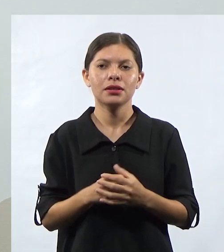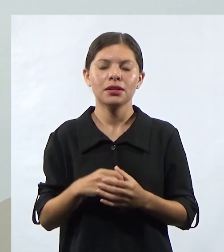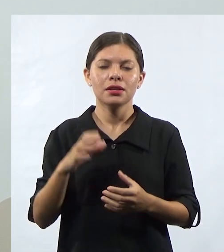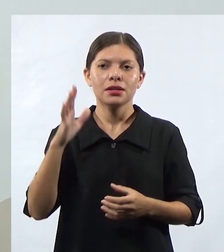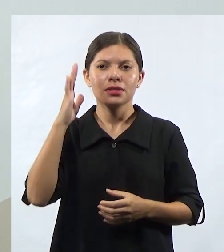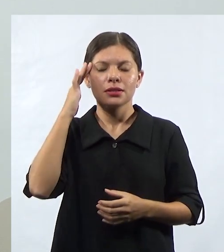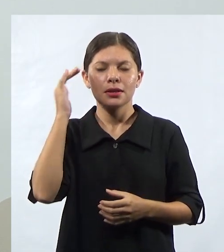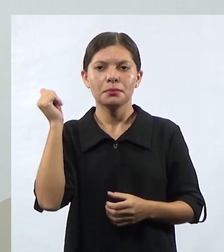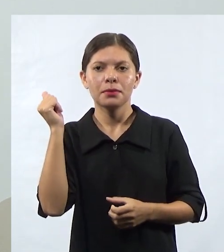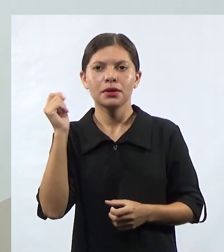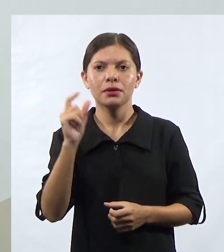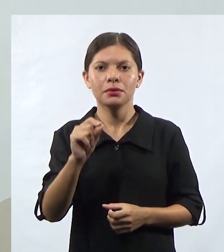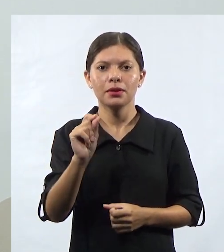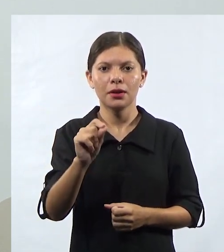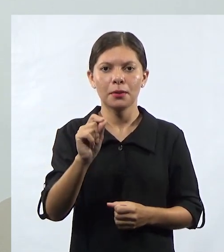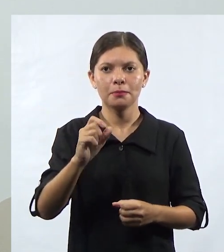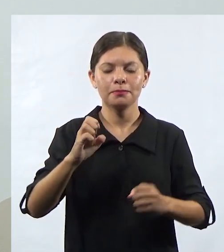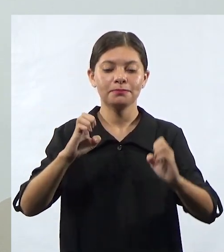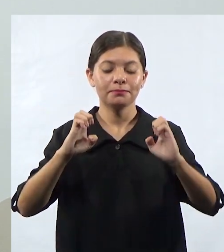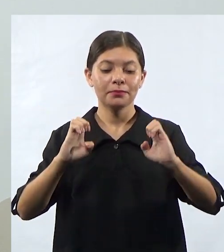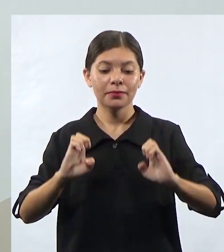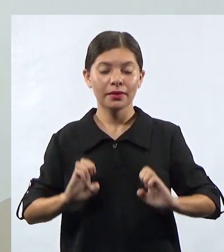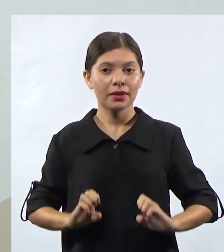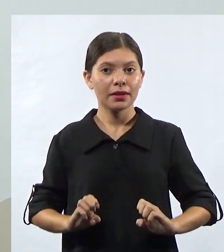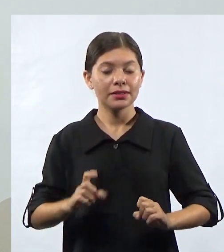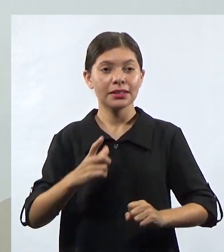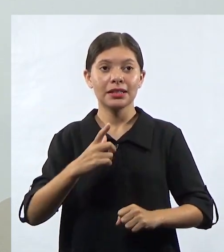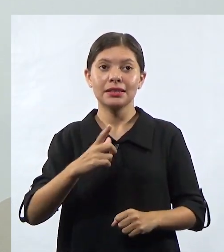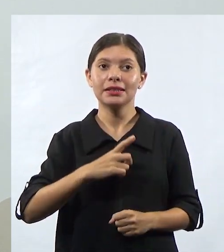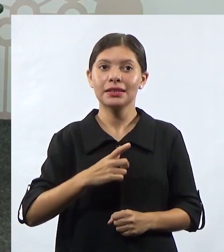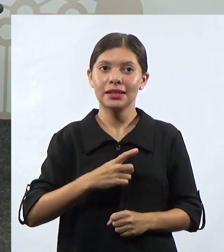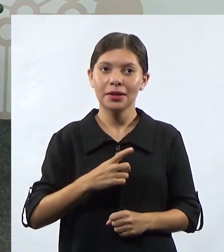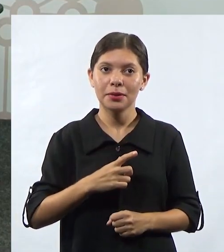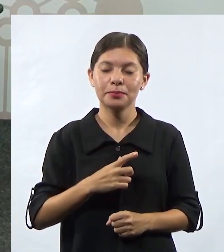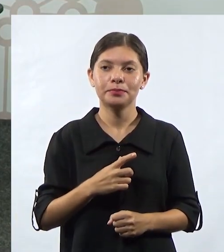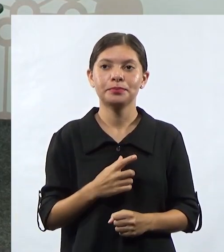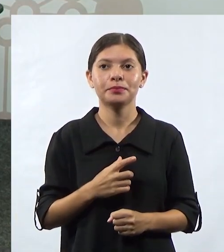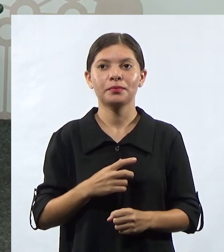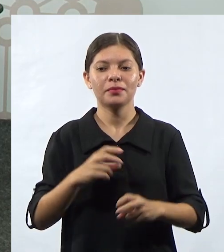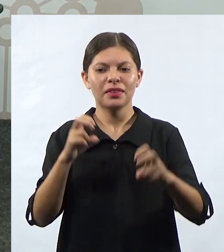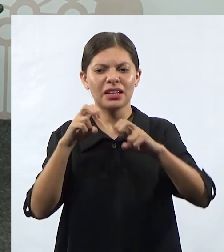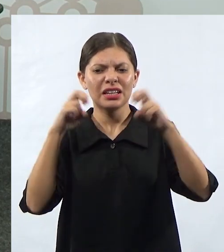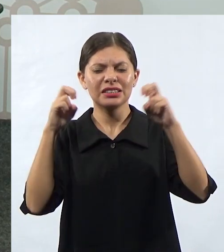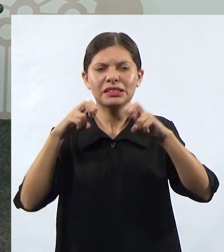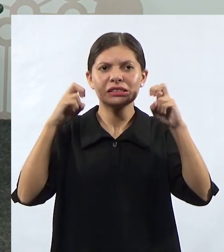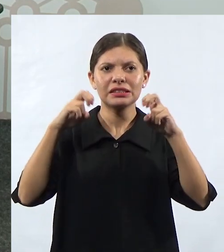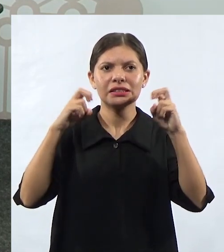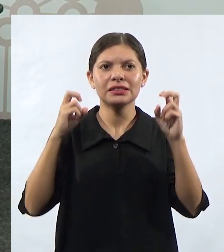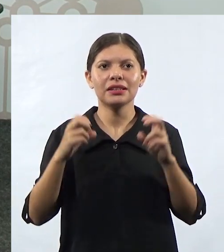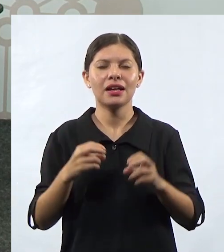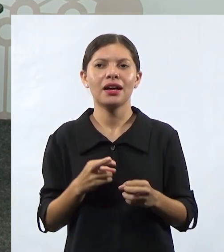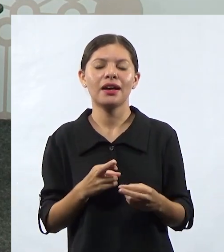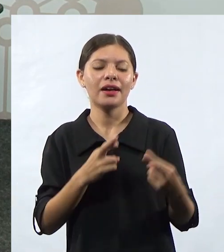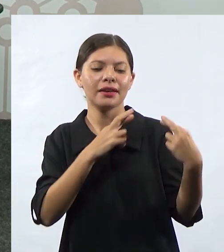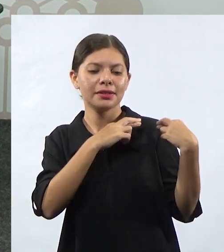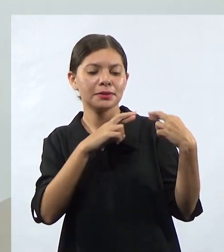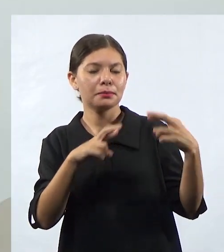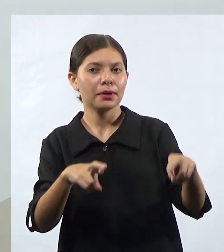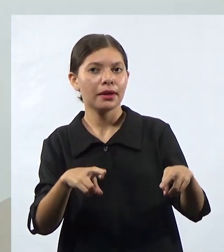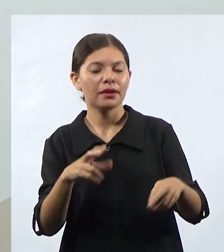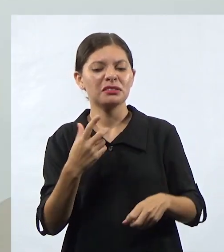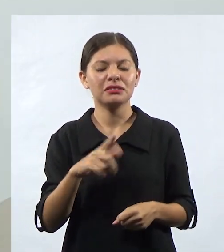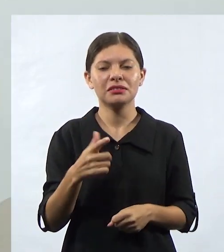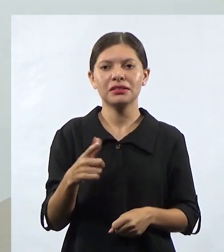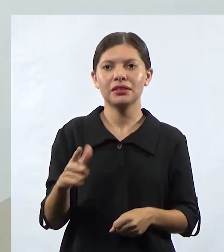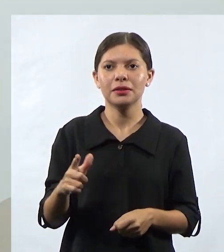se houver, por exemplo, falta de ética, se gritar, né, se faltar com respeito, né, se o